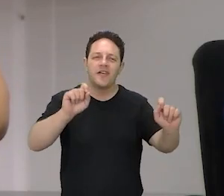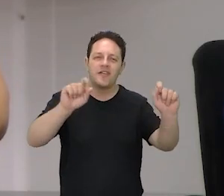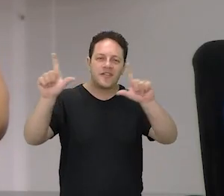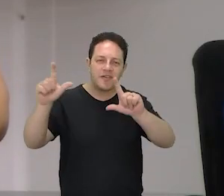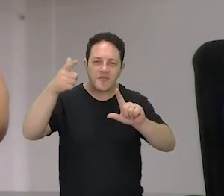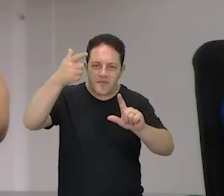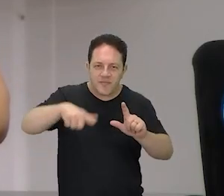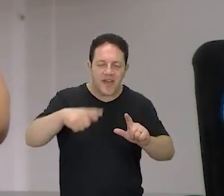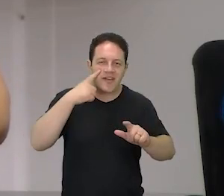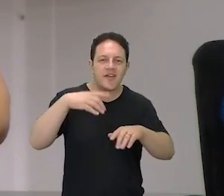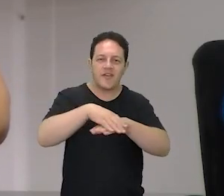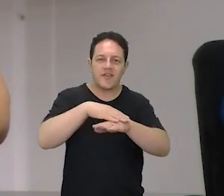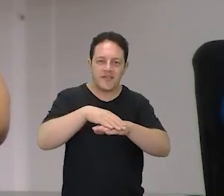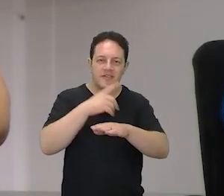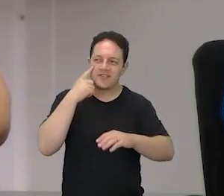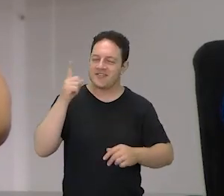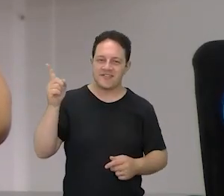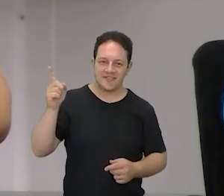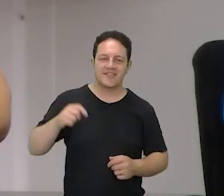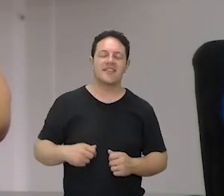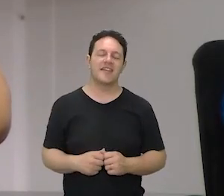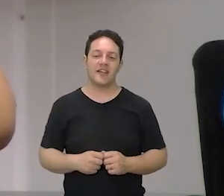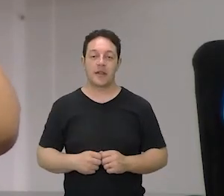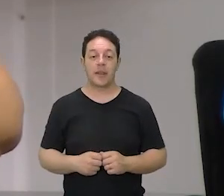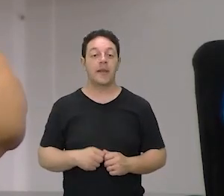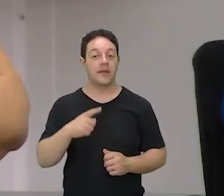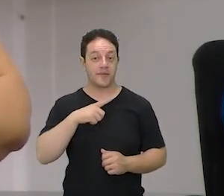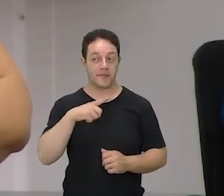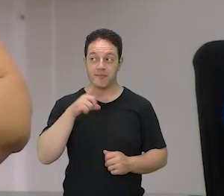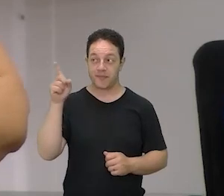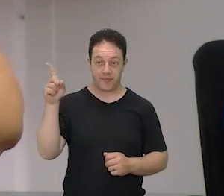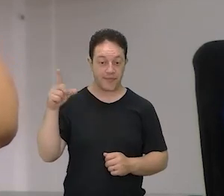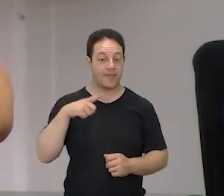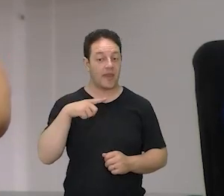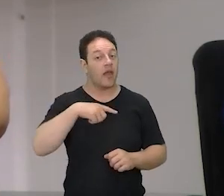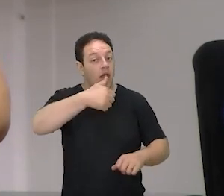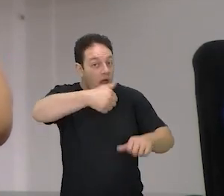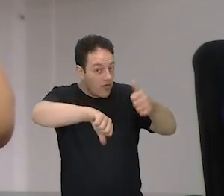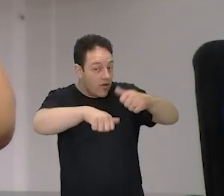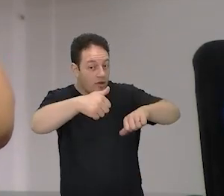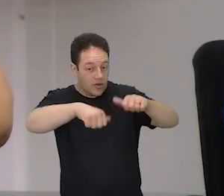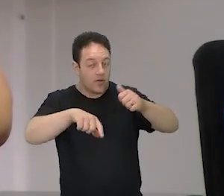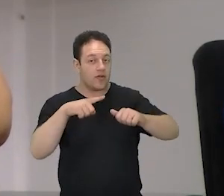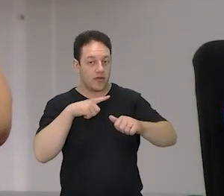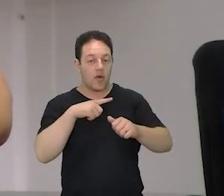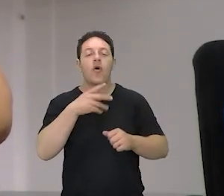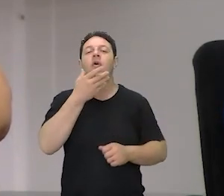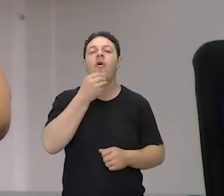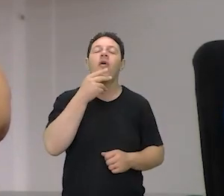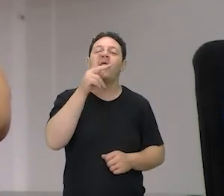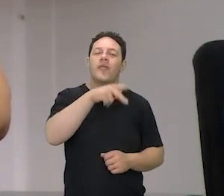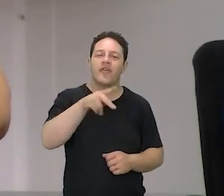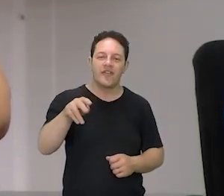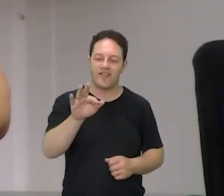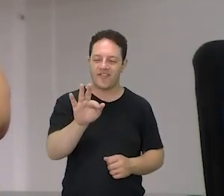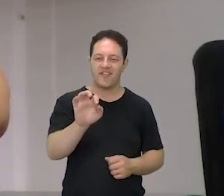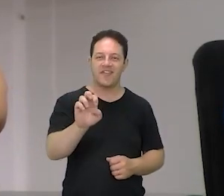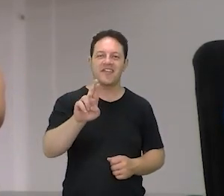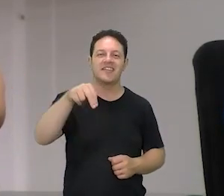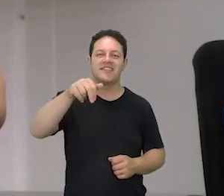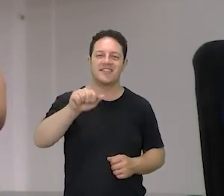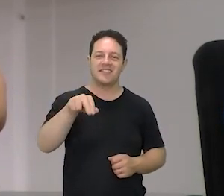um pouquinho para a gente ir acompanhando. Aqui são algumas avaliações, né, que o professor Fernando,